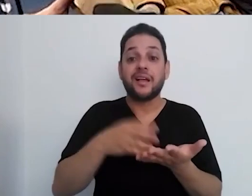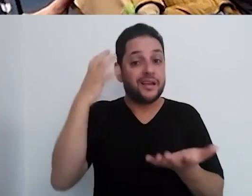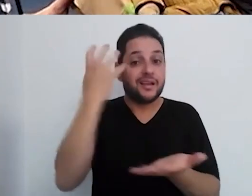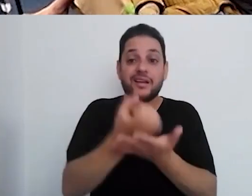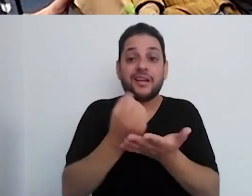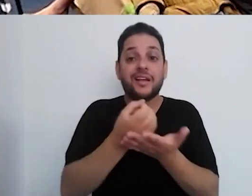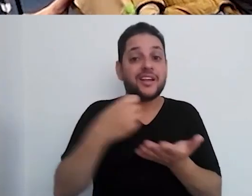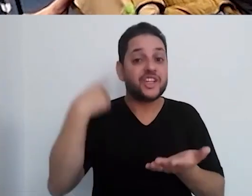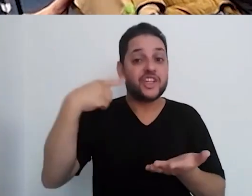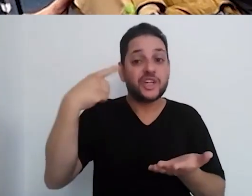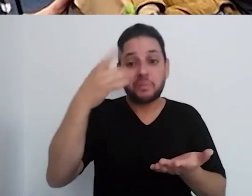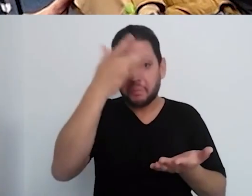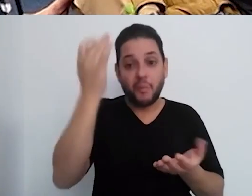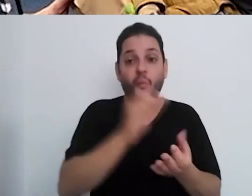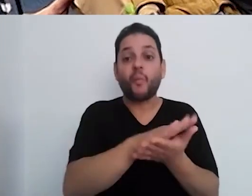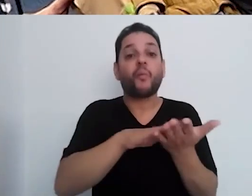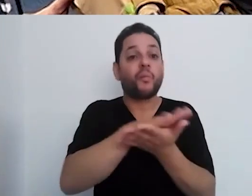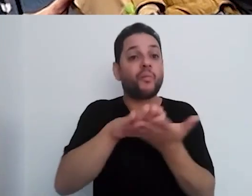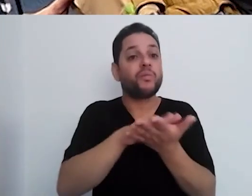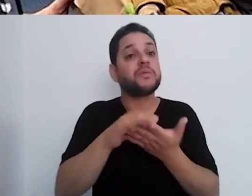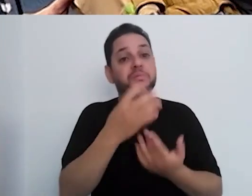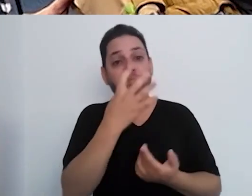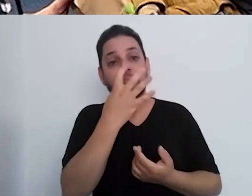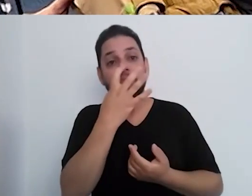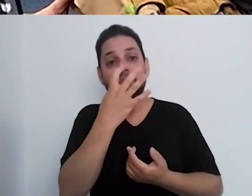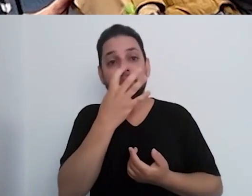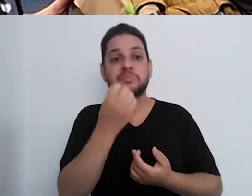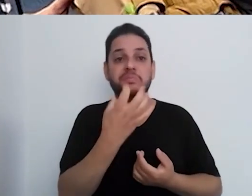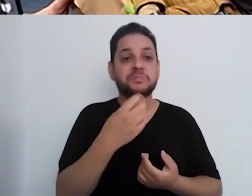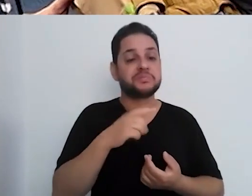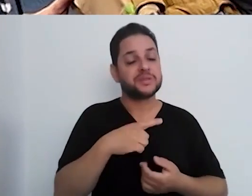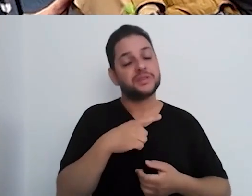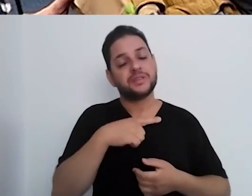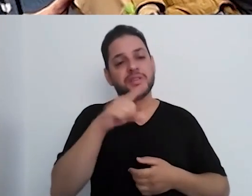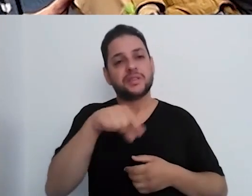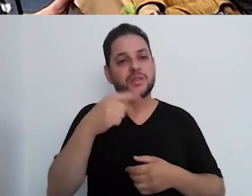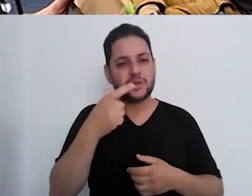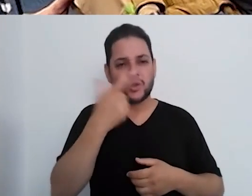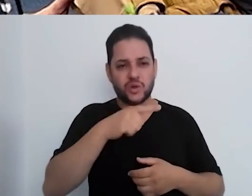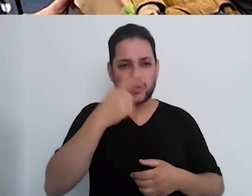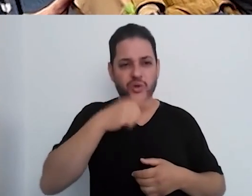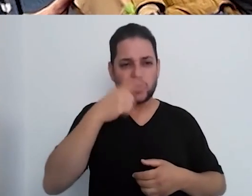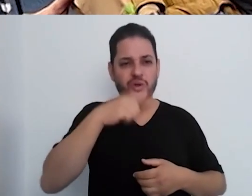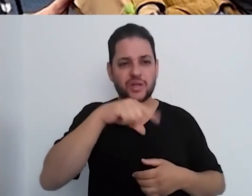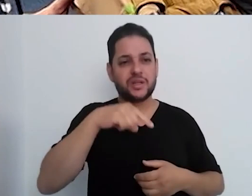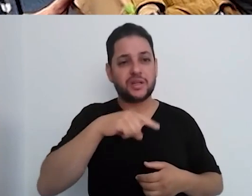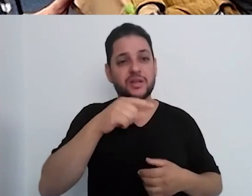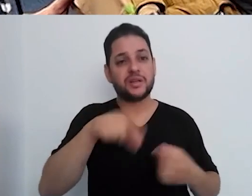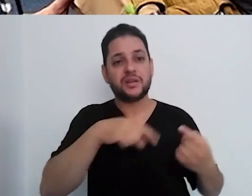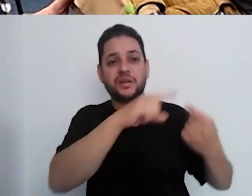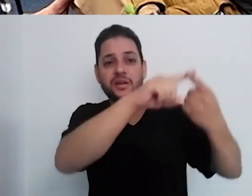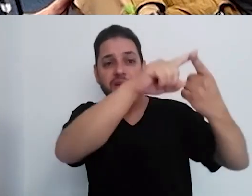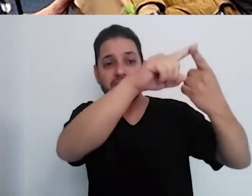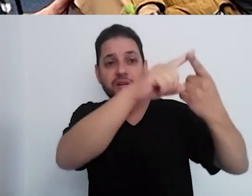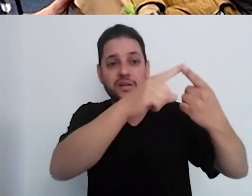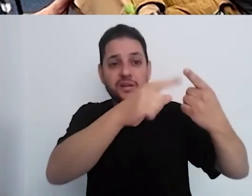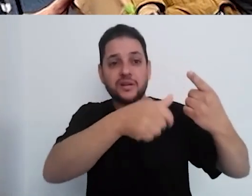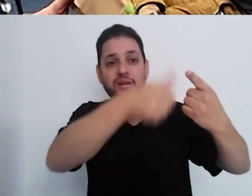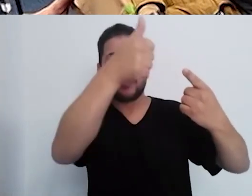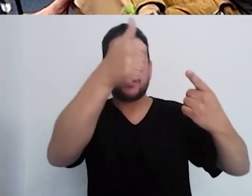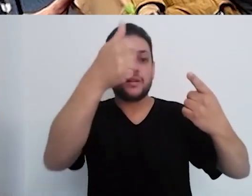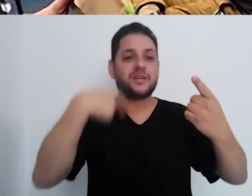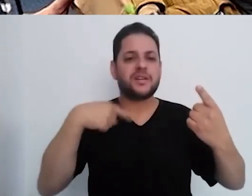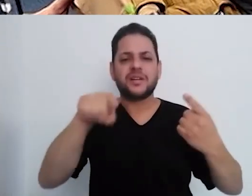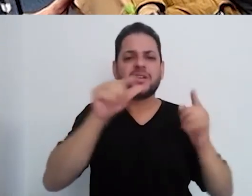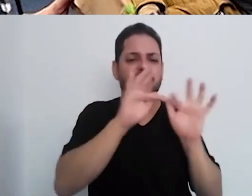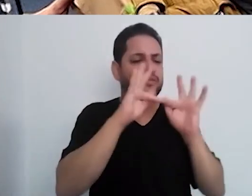então, é muito interessante. E para mim, um dos pontos altos, né, que eu vi dessa profundidade foi justamente nesse momento das constelações familiares,